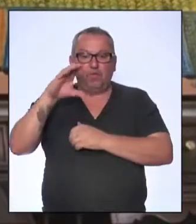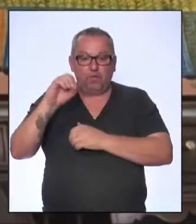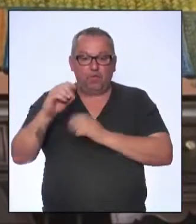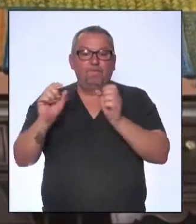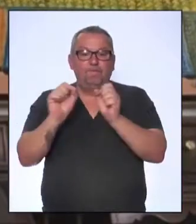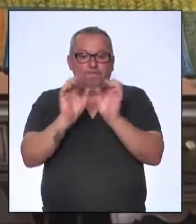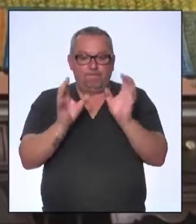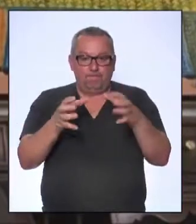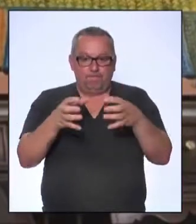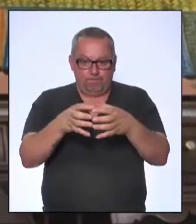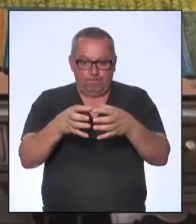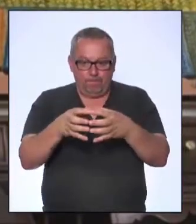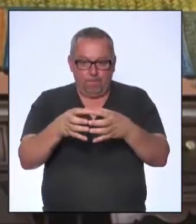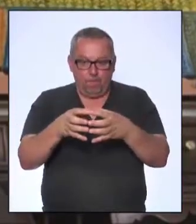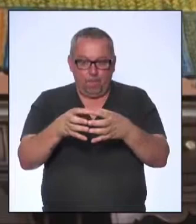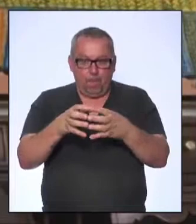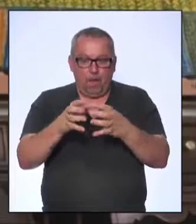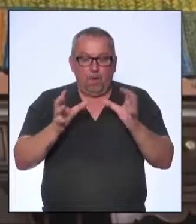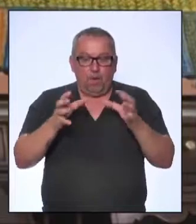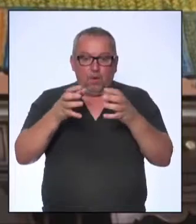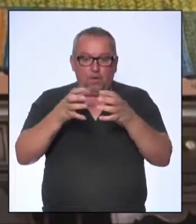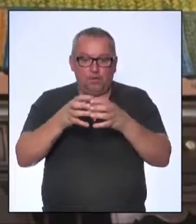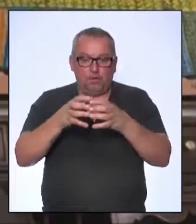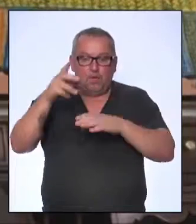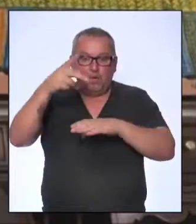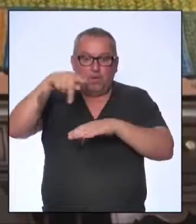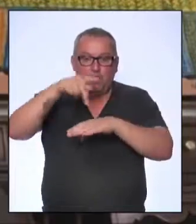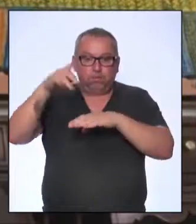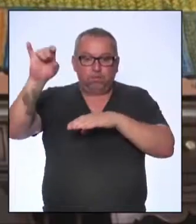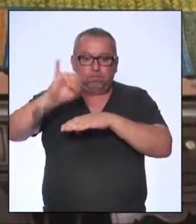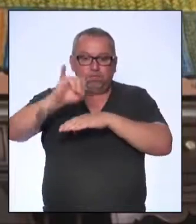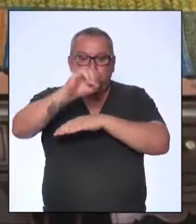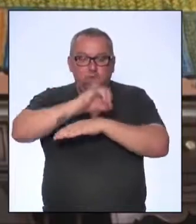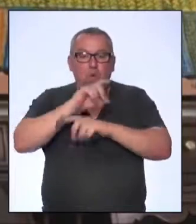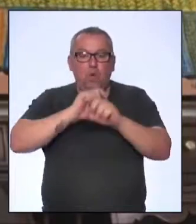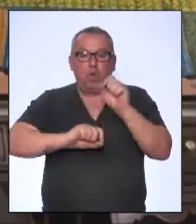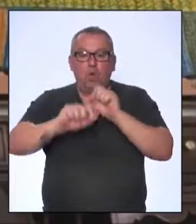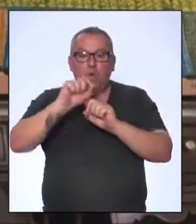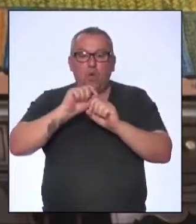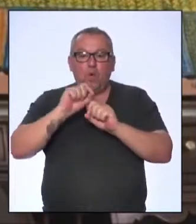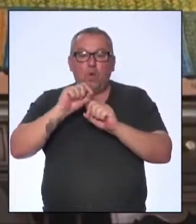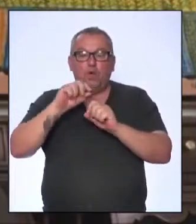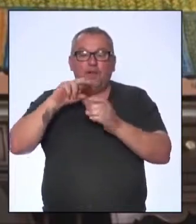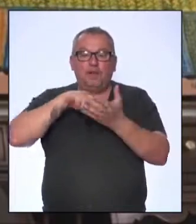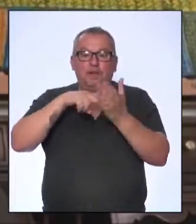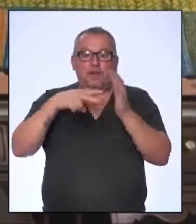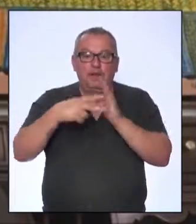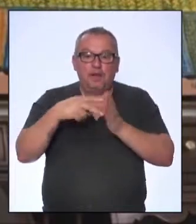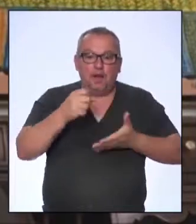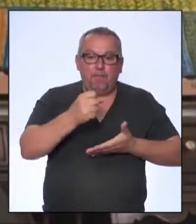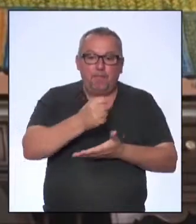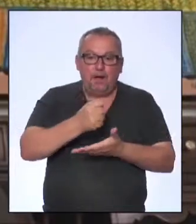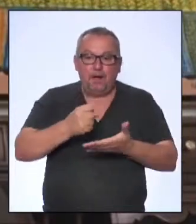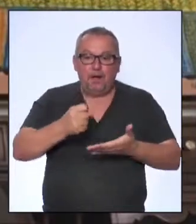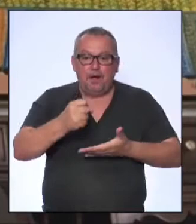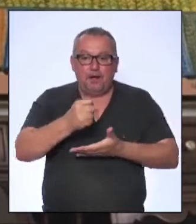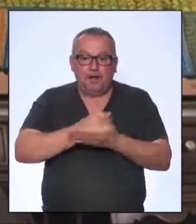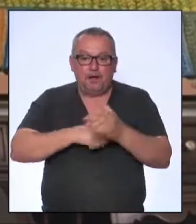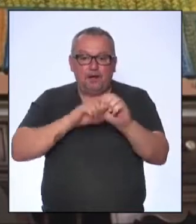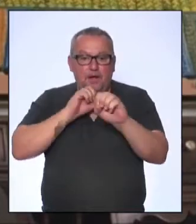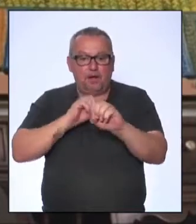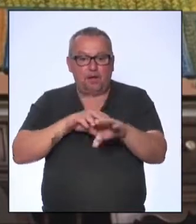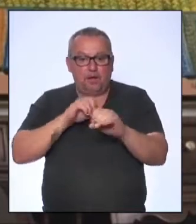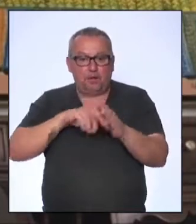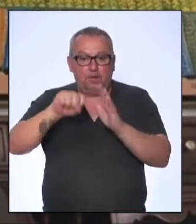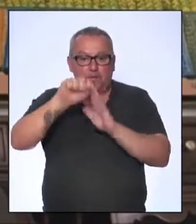comissão internacional para definir o que seriam os pilares da educação para o século XXI,